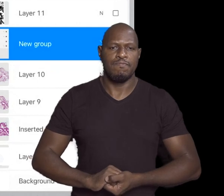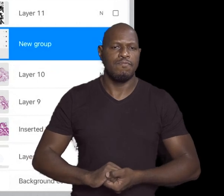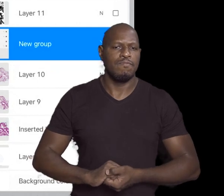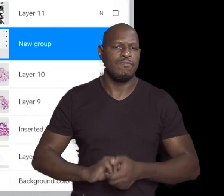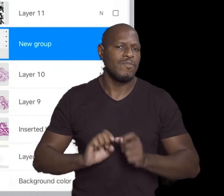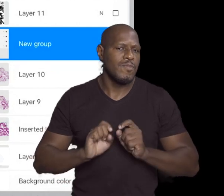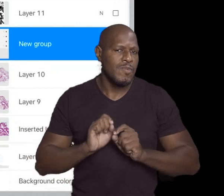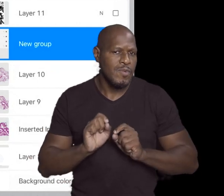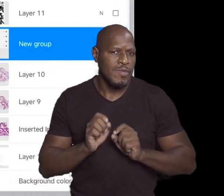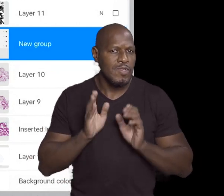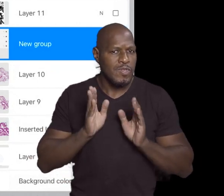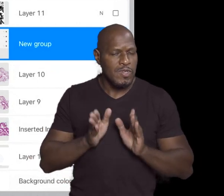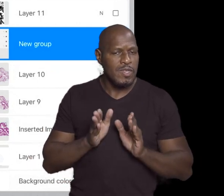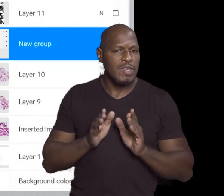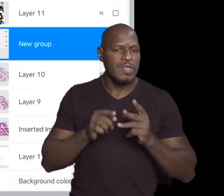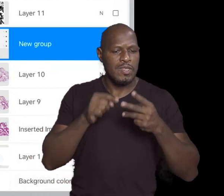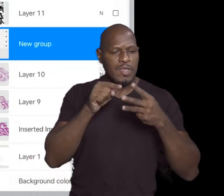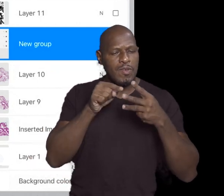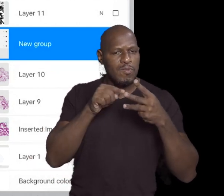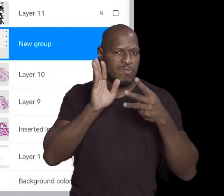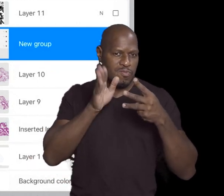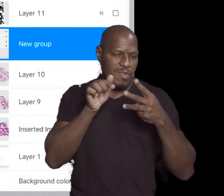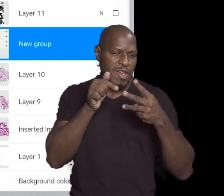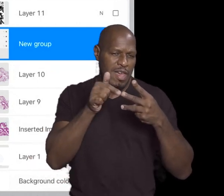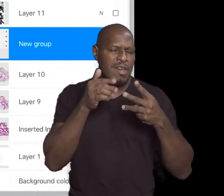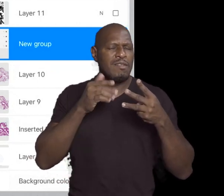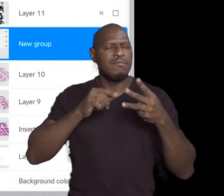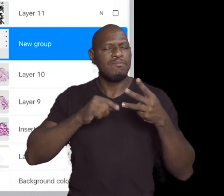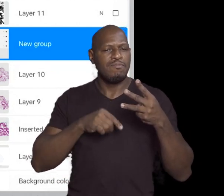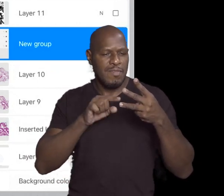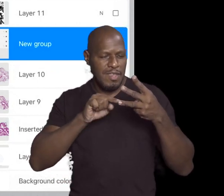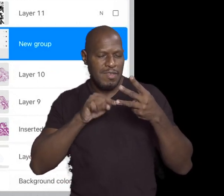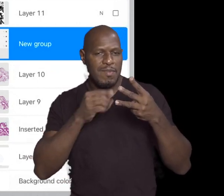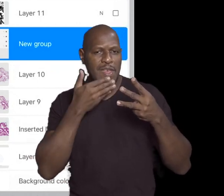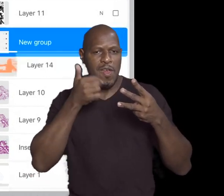o que já estava no segundo, na segunda passagem.